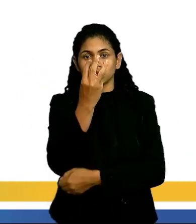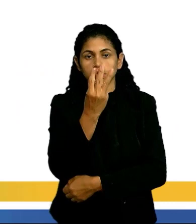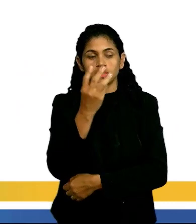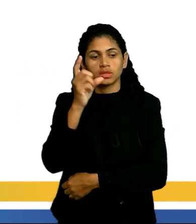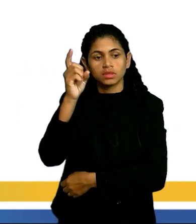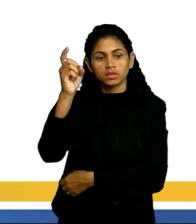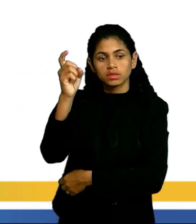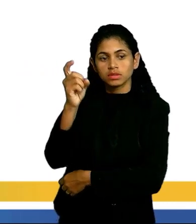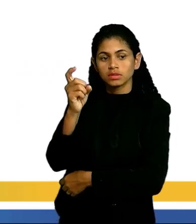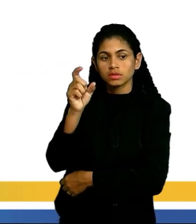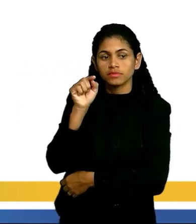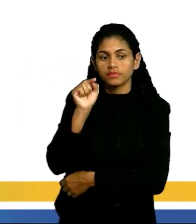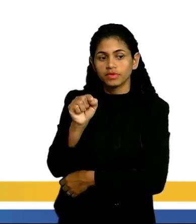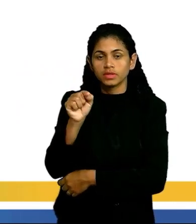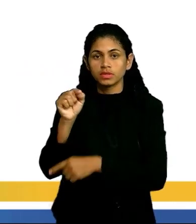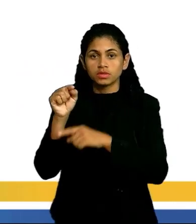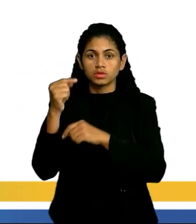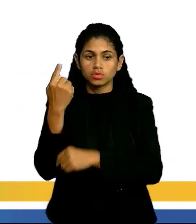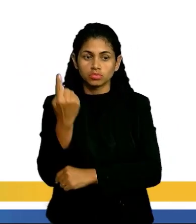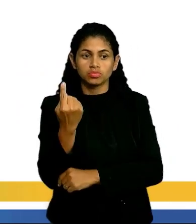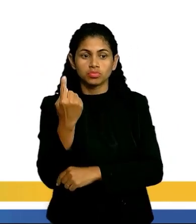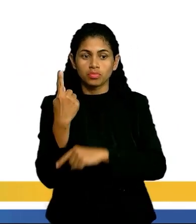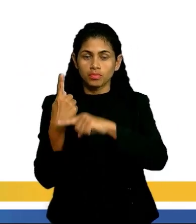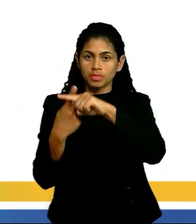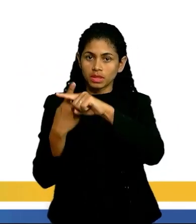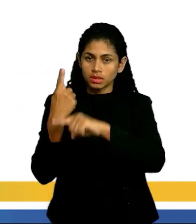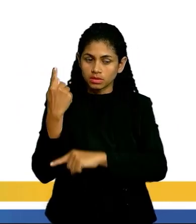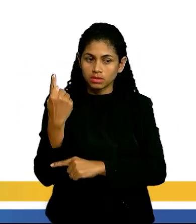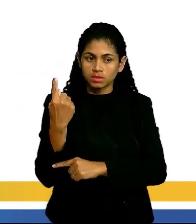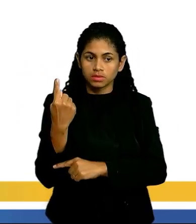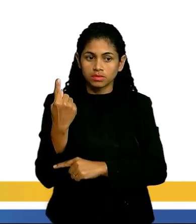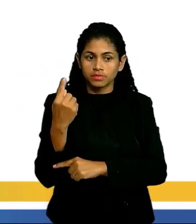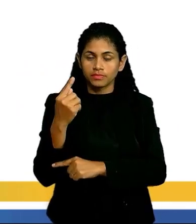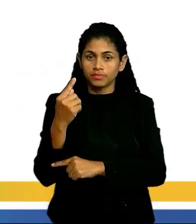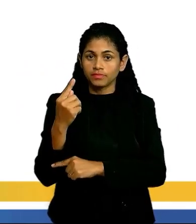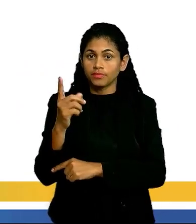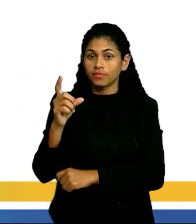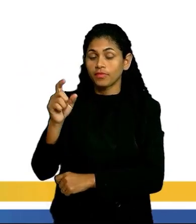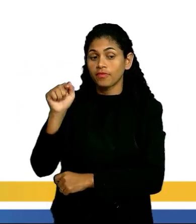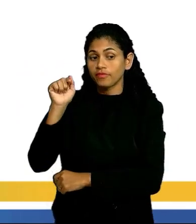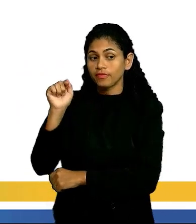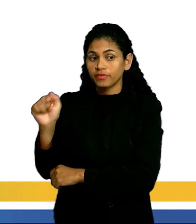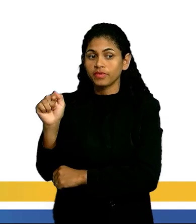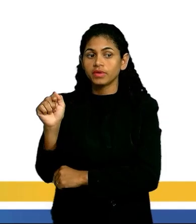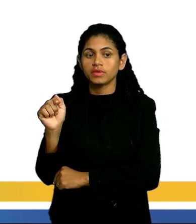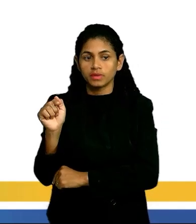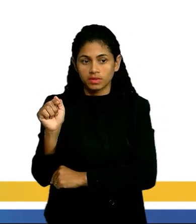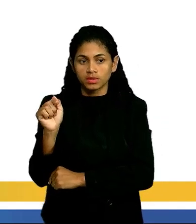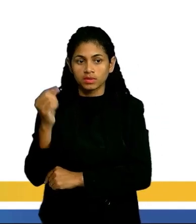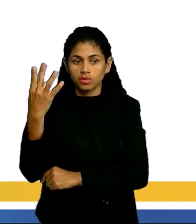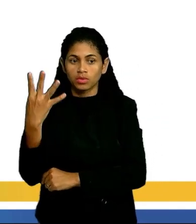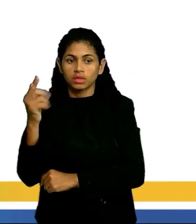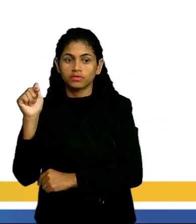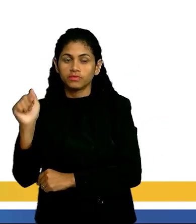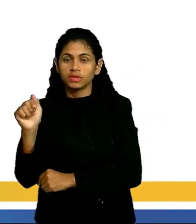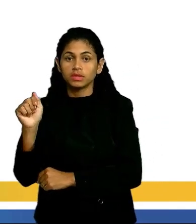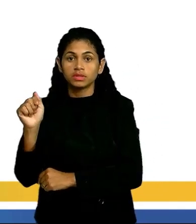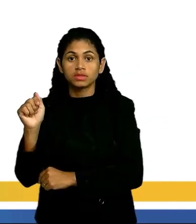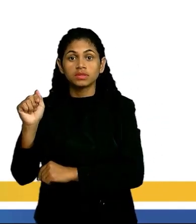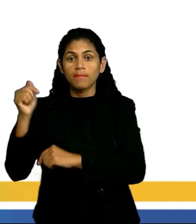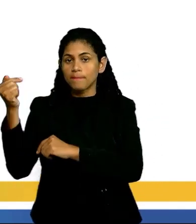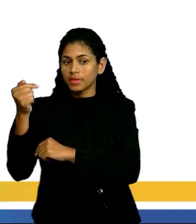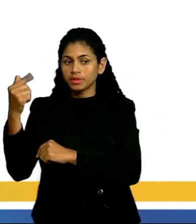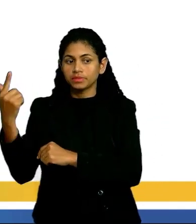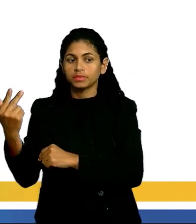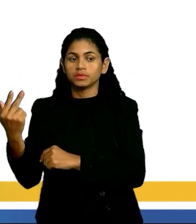mais x, mais 4 vezes menos 2, igual a 0. Porque o NOx de uma molécula deve ser 0. Perfeito?